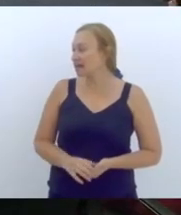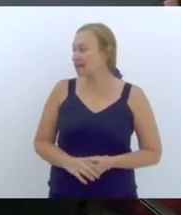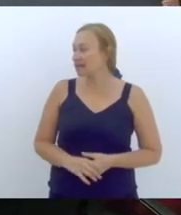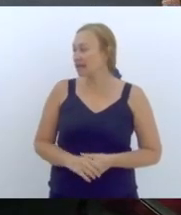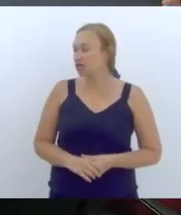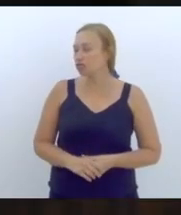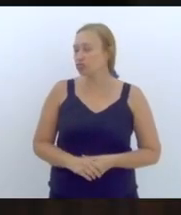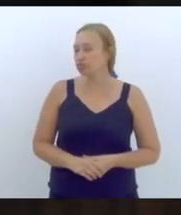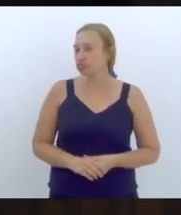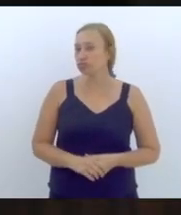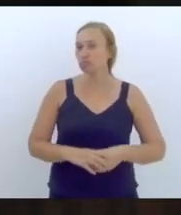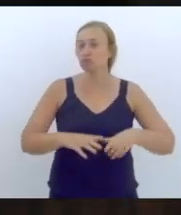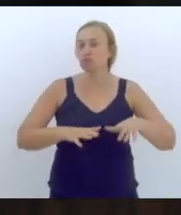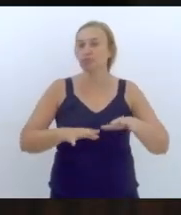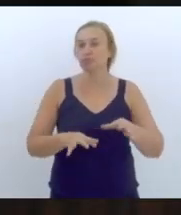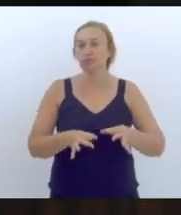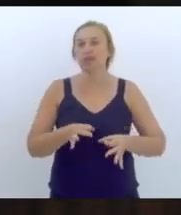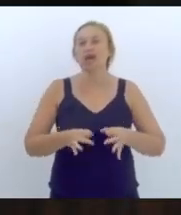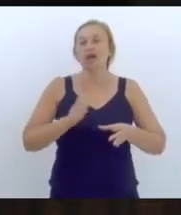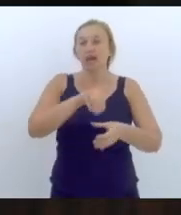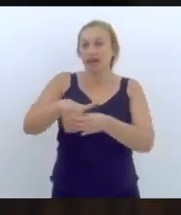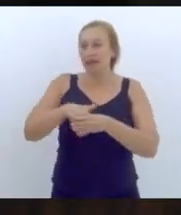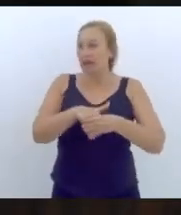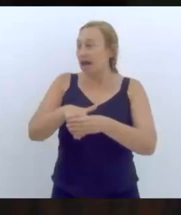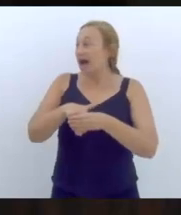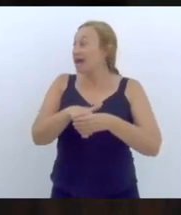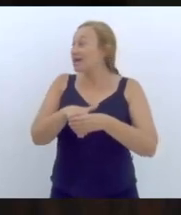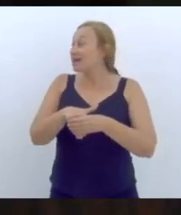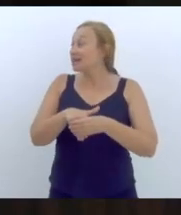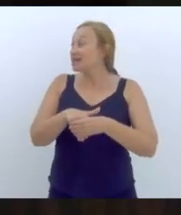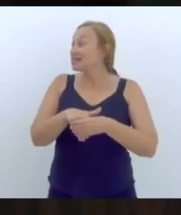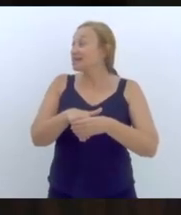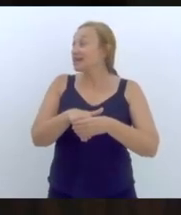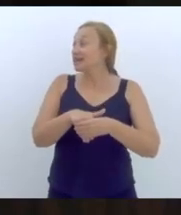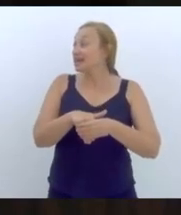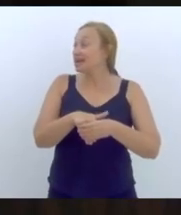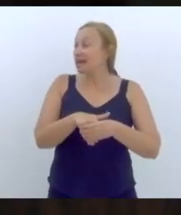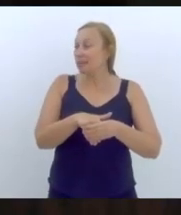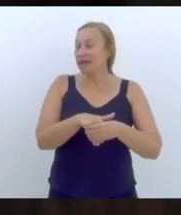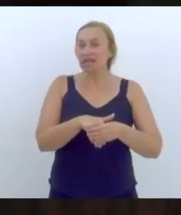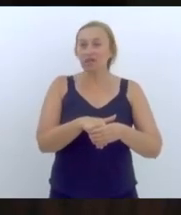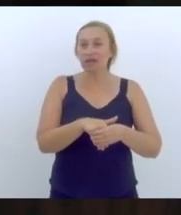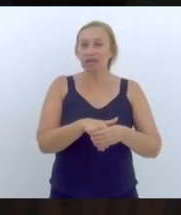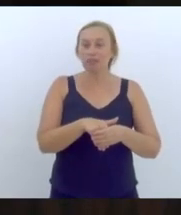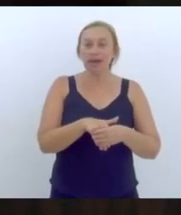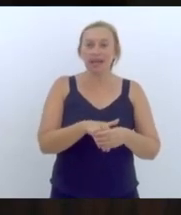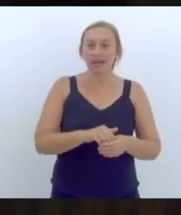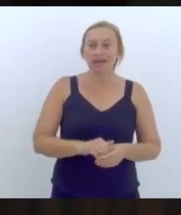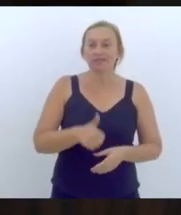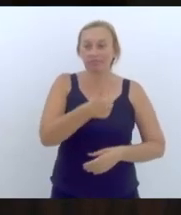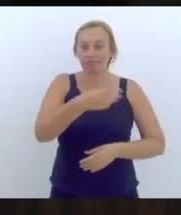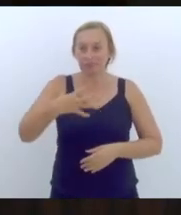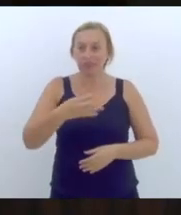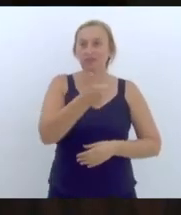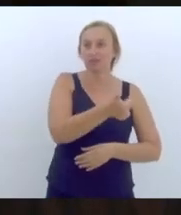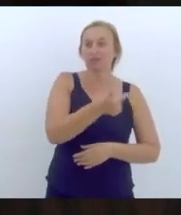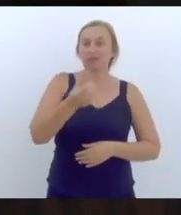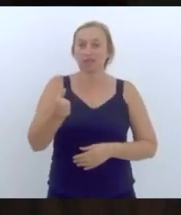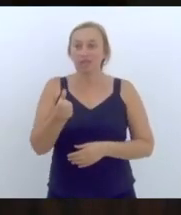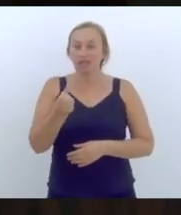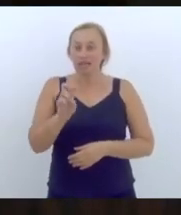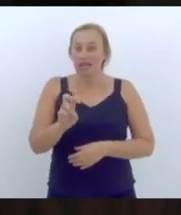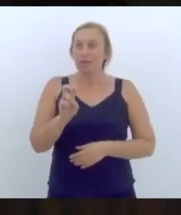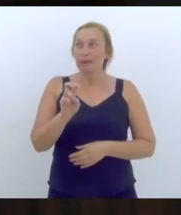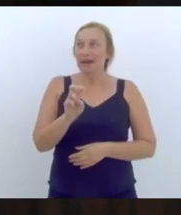Anuncio, em regime de urgência, em votação, em discussão única, projeto de lei número 6514 de 2020, de autoria